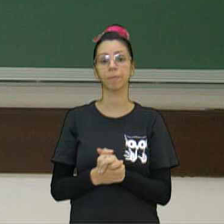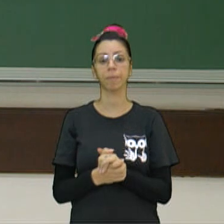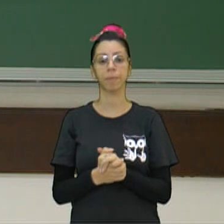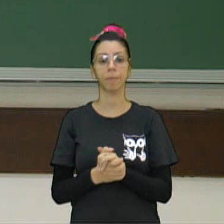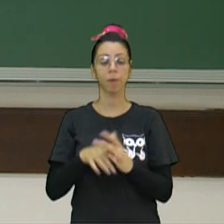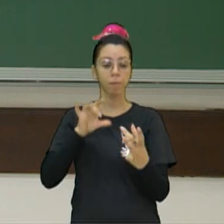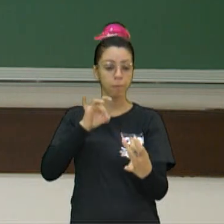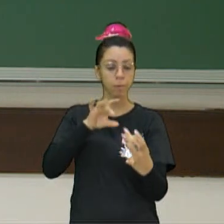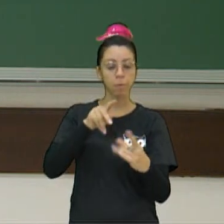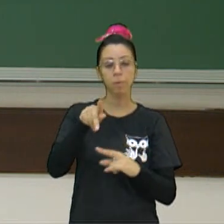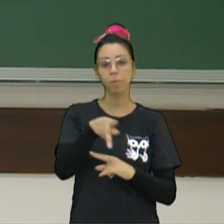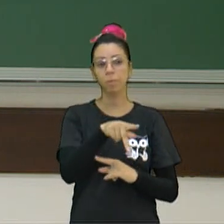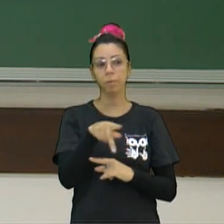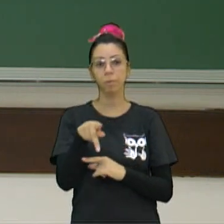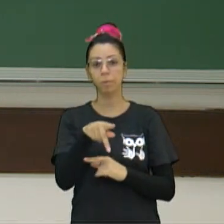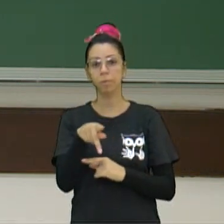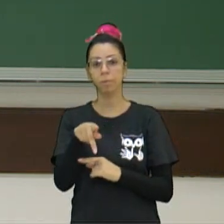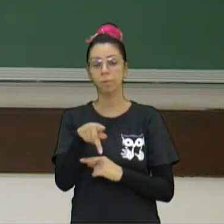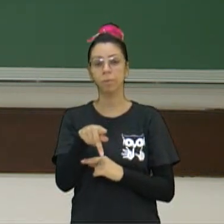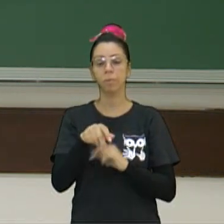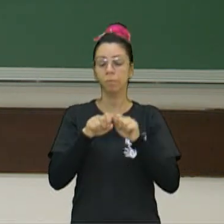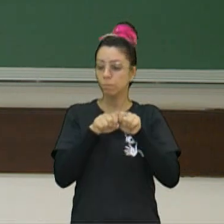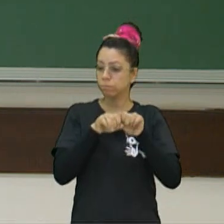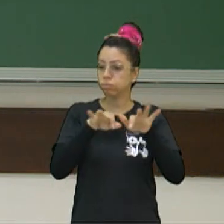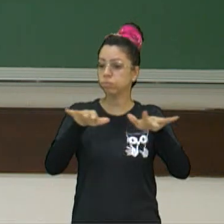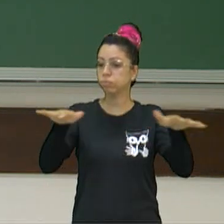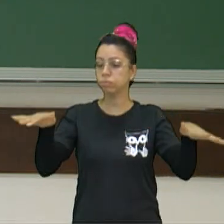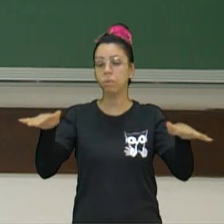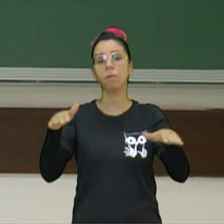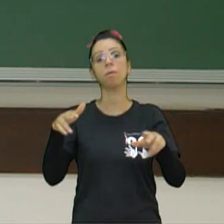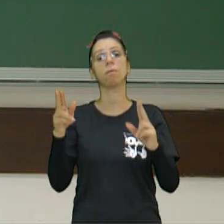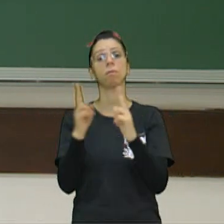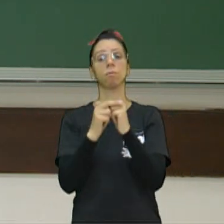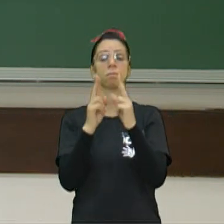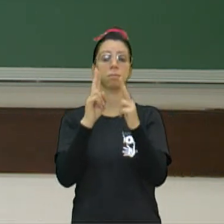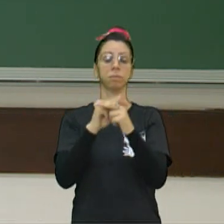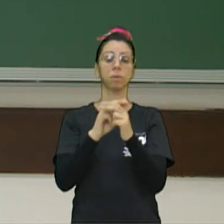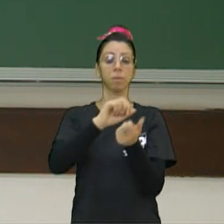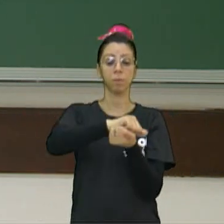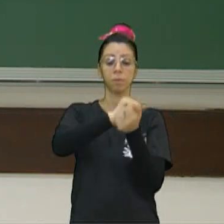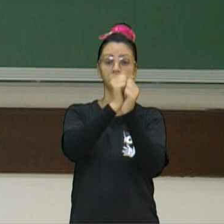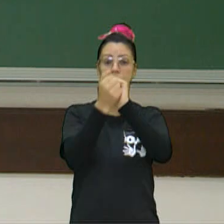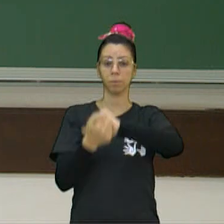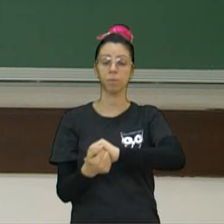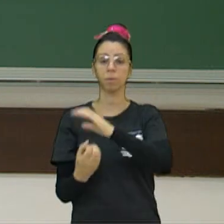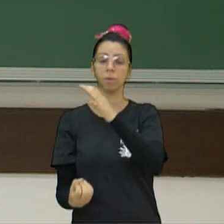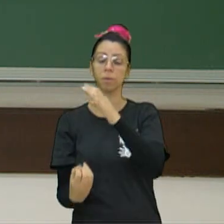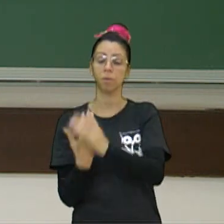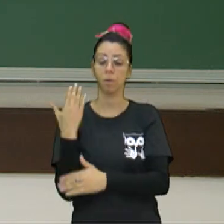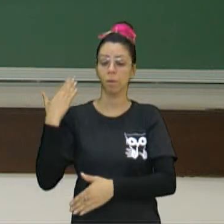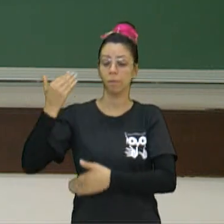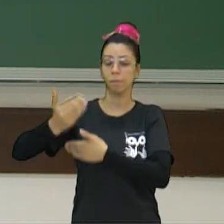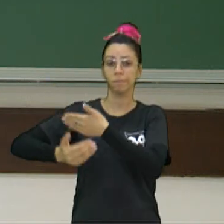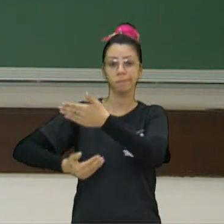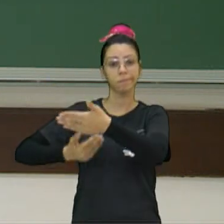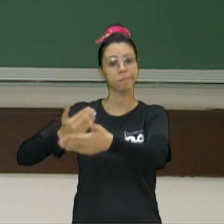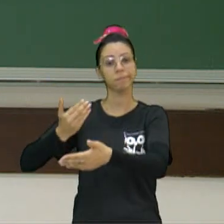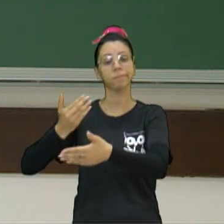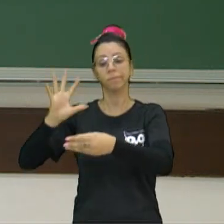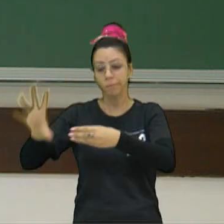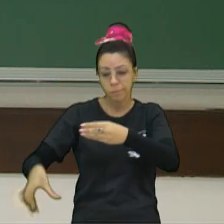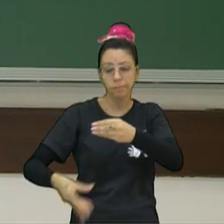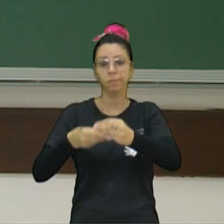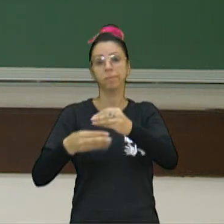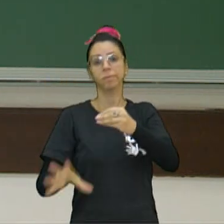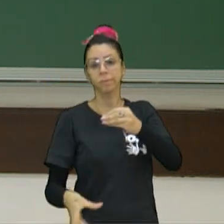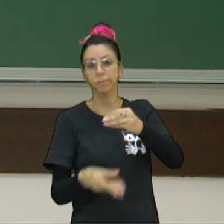aos professores, né, que difundem a ideia do método, então, adaptou-se, cria-se e evolui, colocando